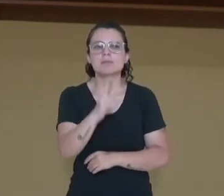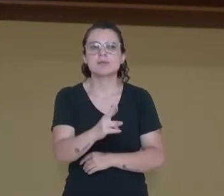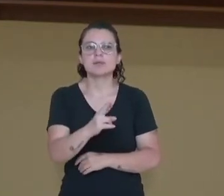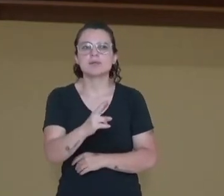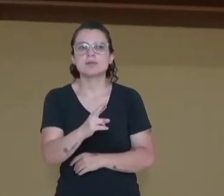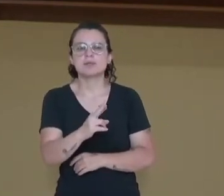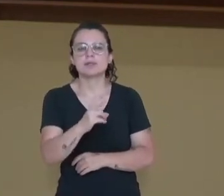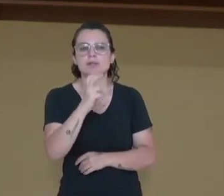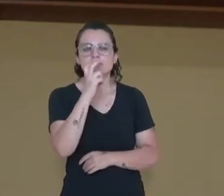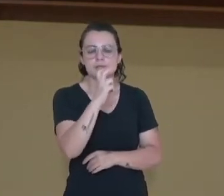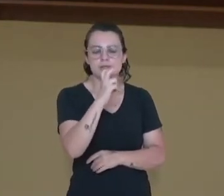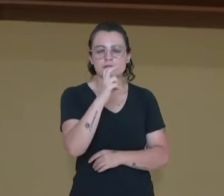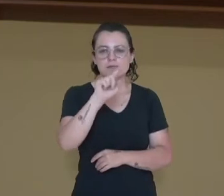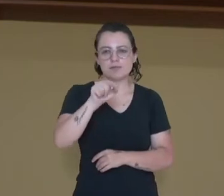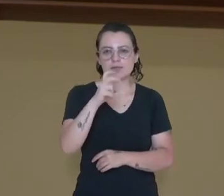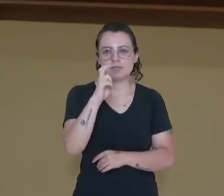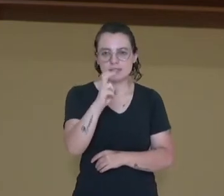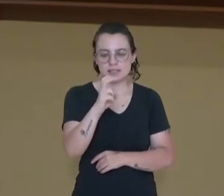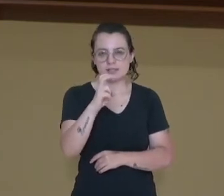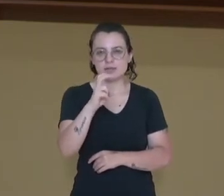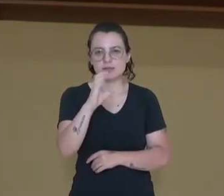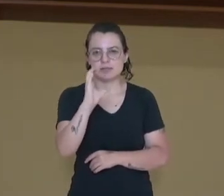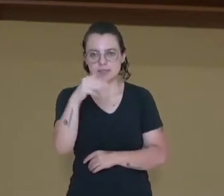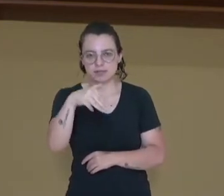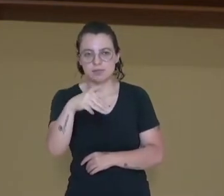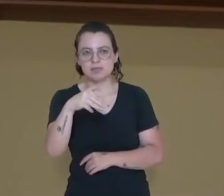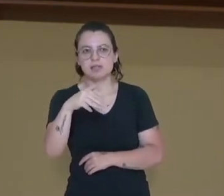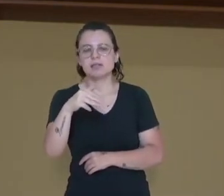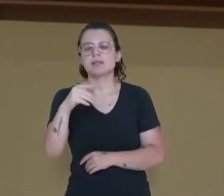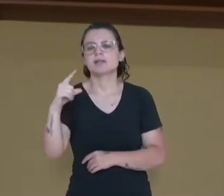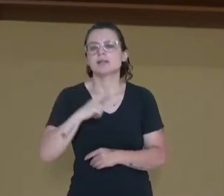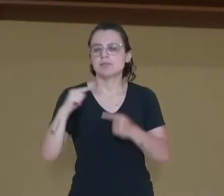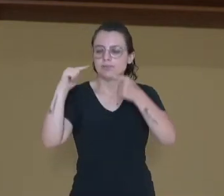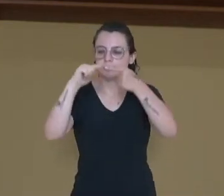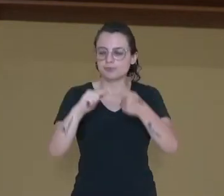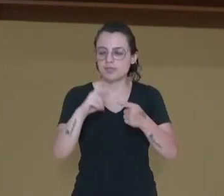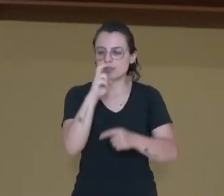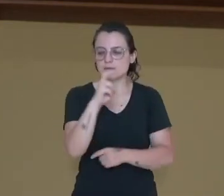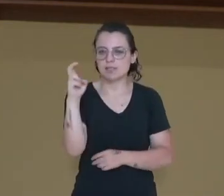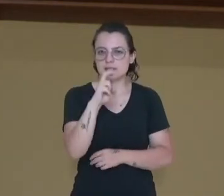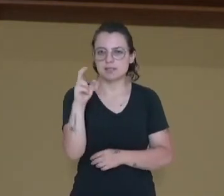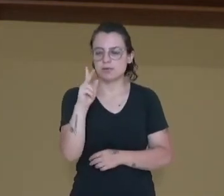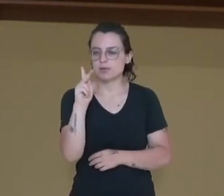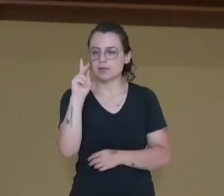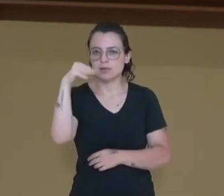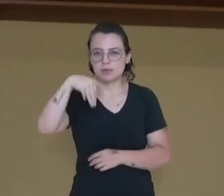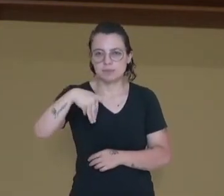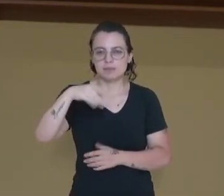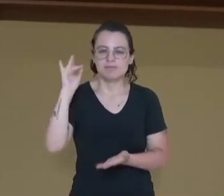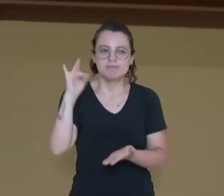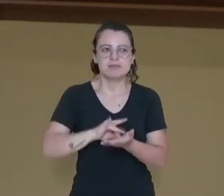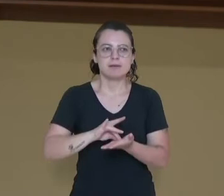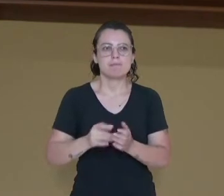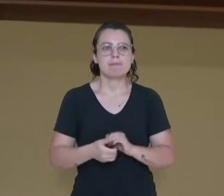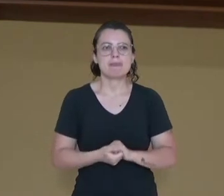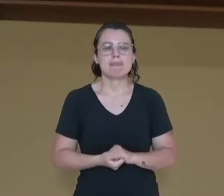que 5,5 centímetros no mapa corresponde a 55 quilômetros de distância real.